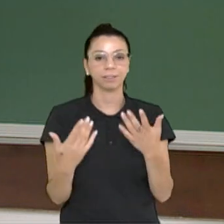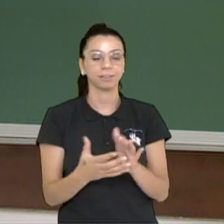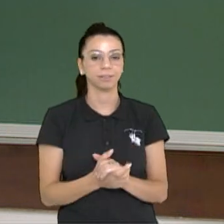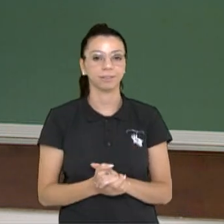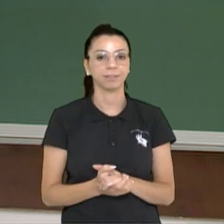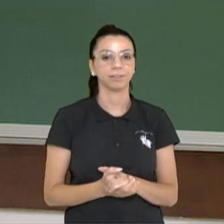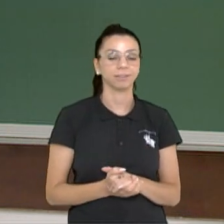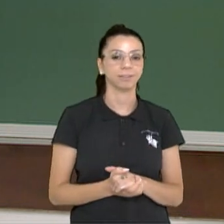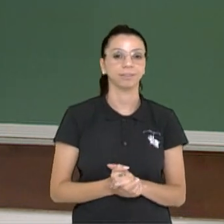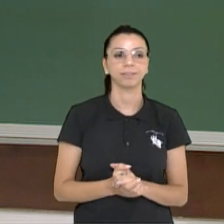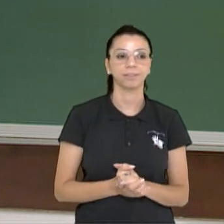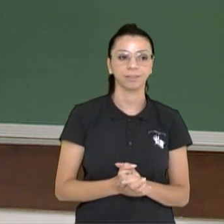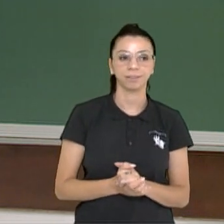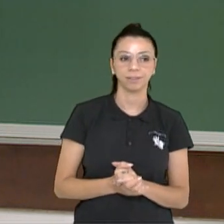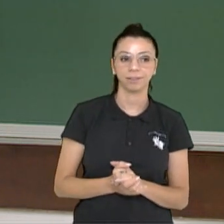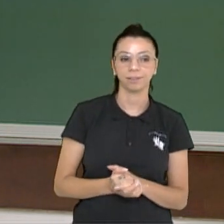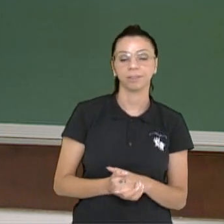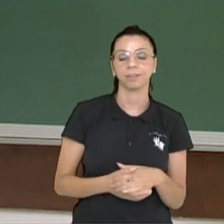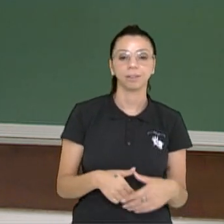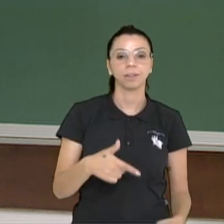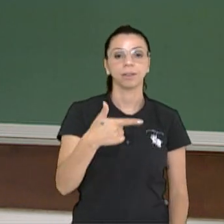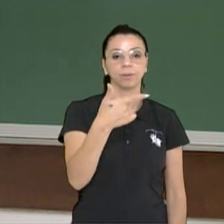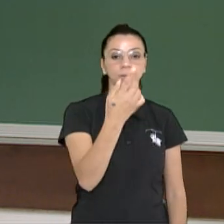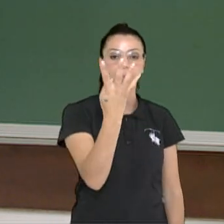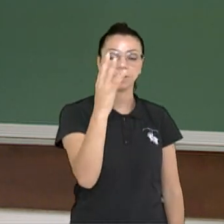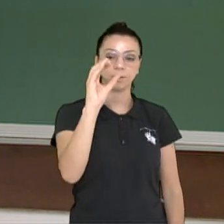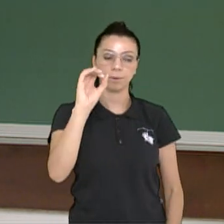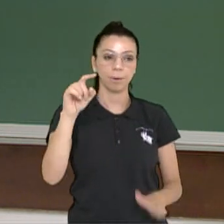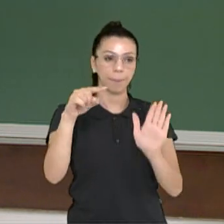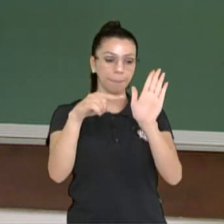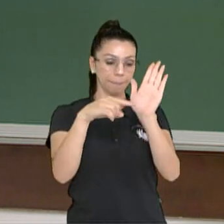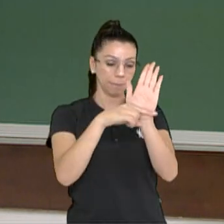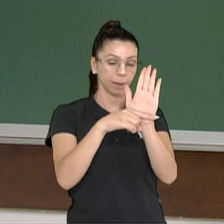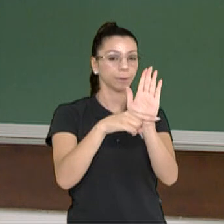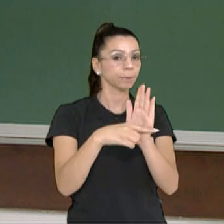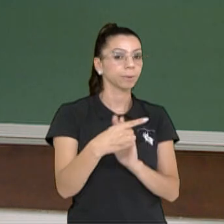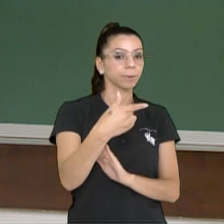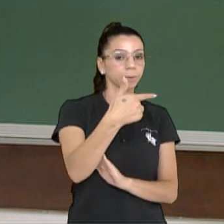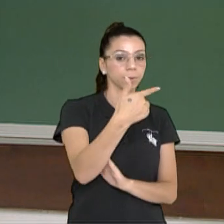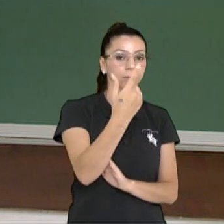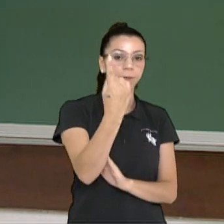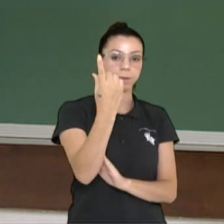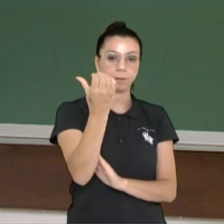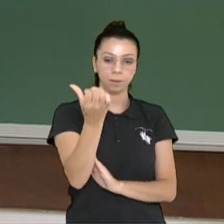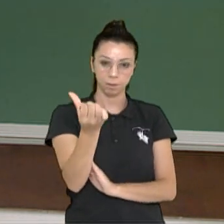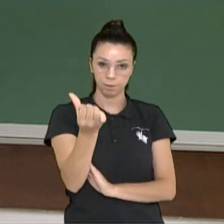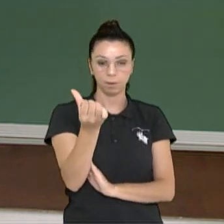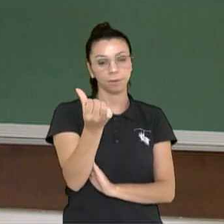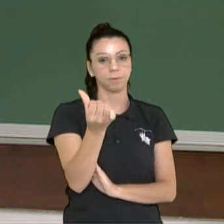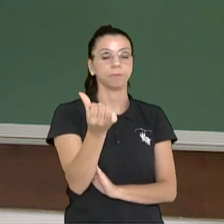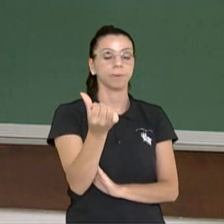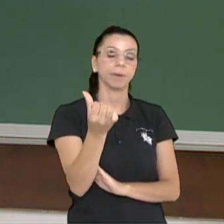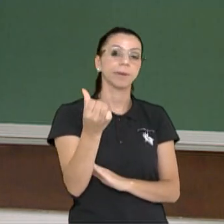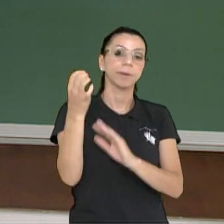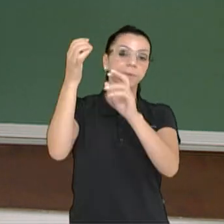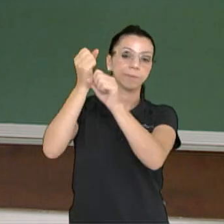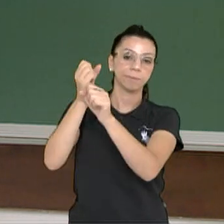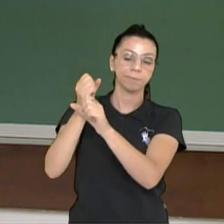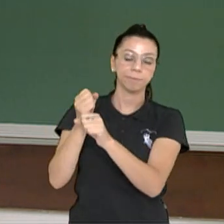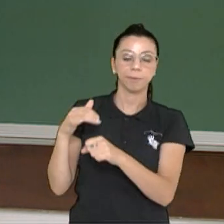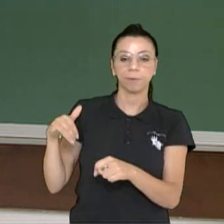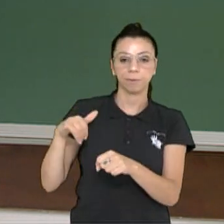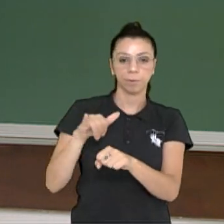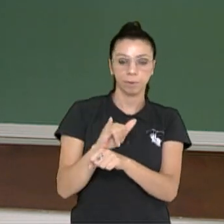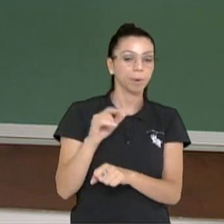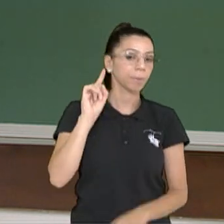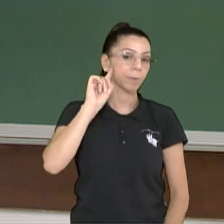né? Eu fiz 240 menos 216, tá? É assim que você calcula o número de faltas